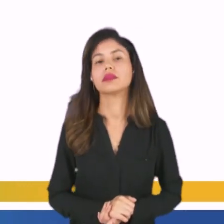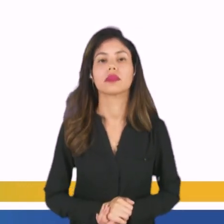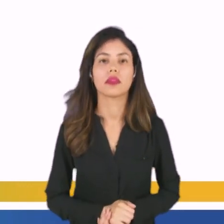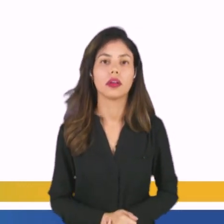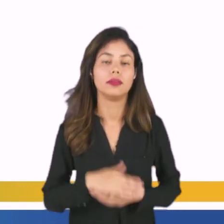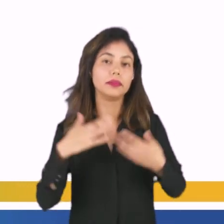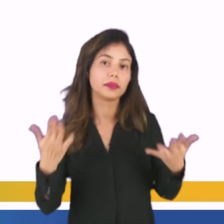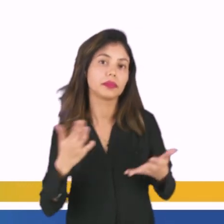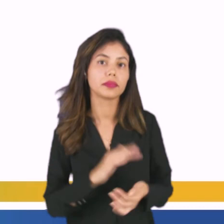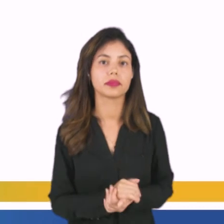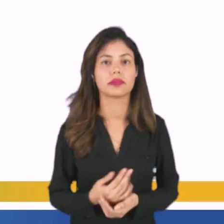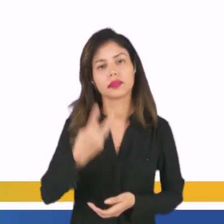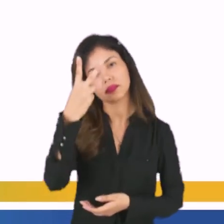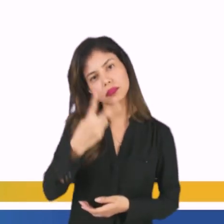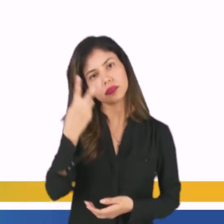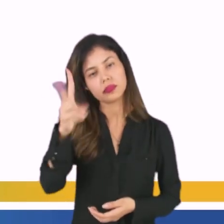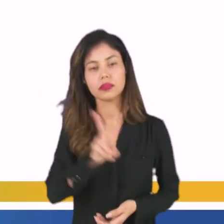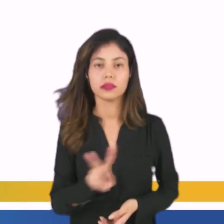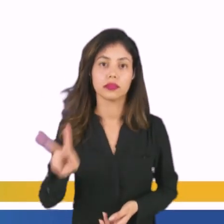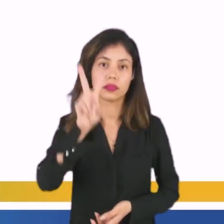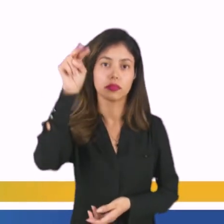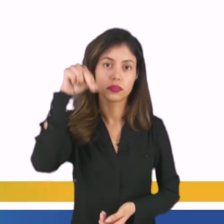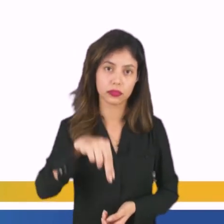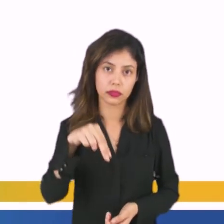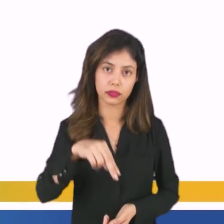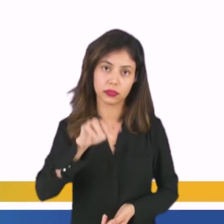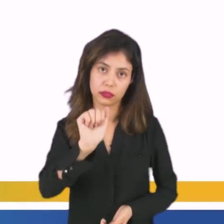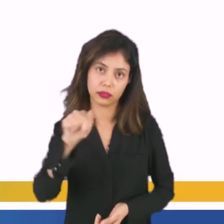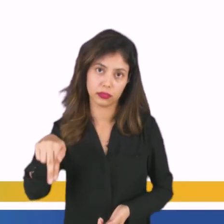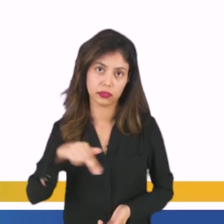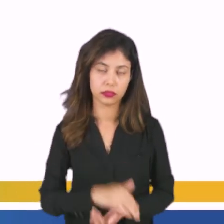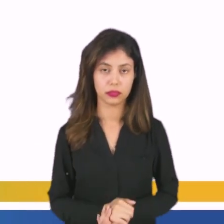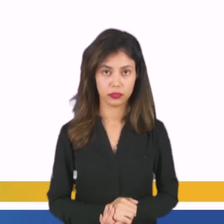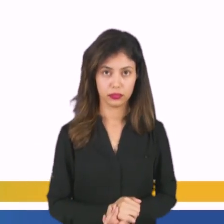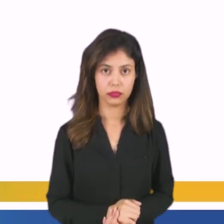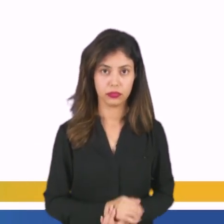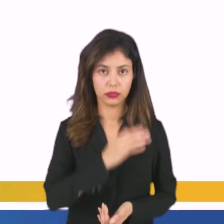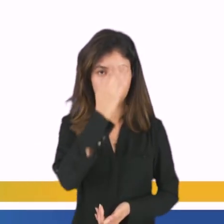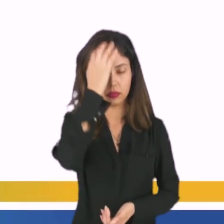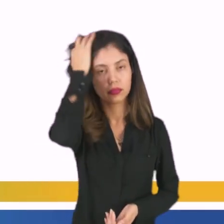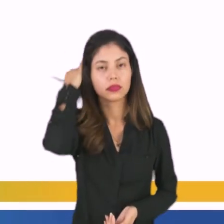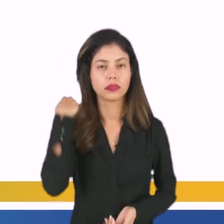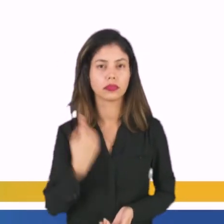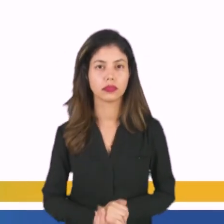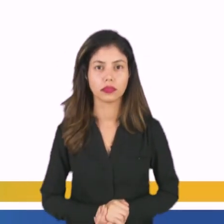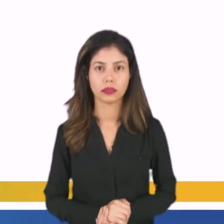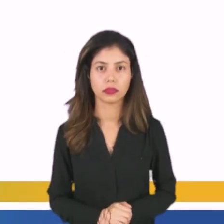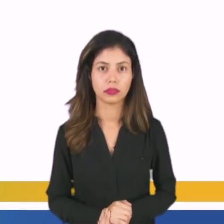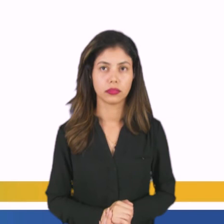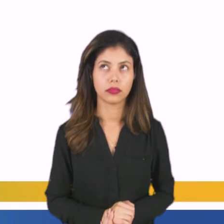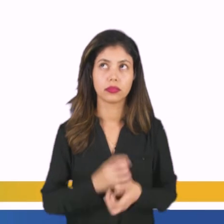7. Então, eu pegando esses dois valores de n e AN e